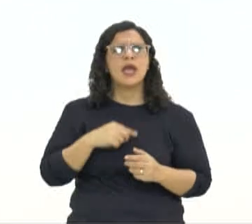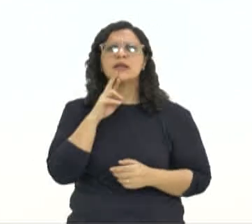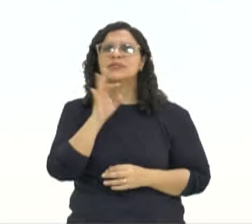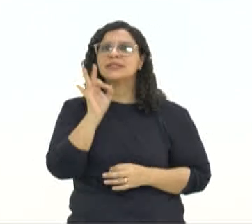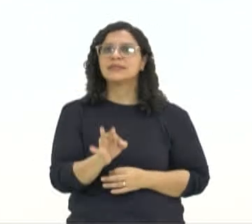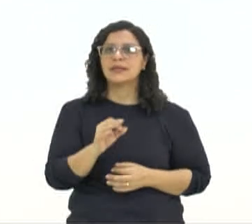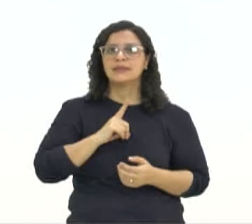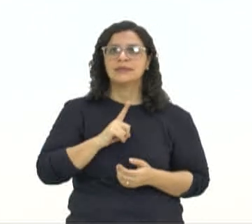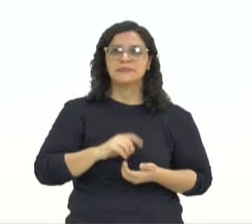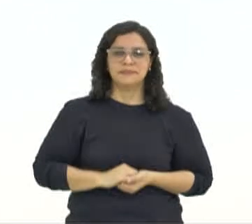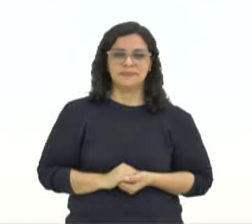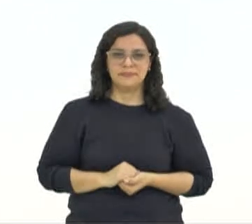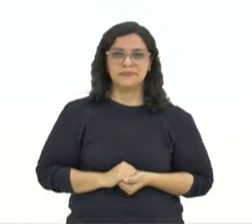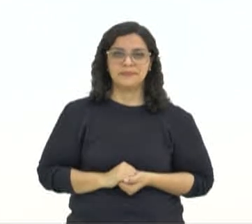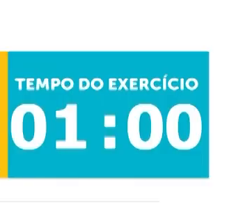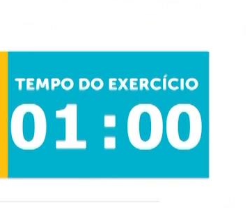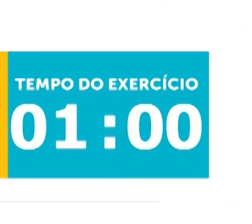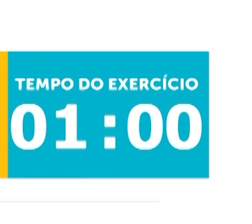respostas corretas delas.